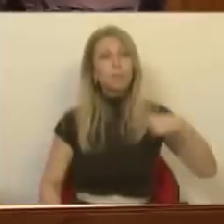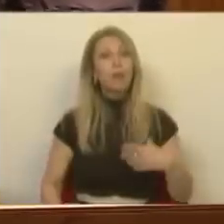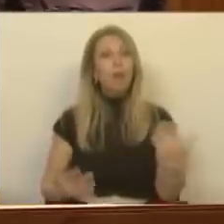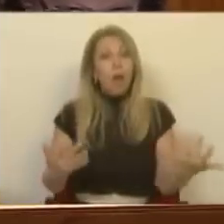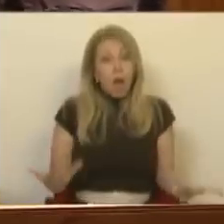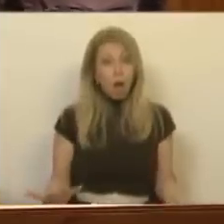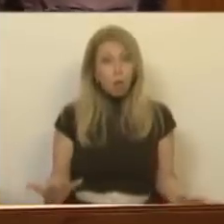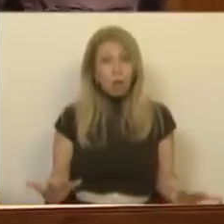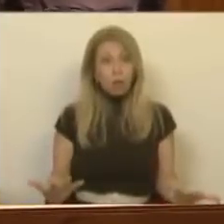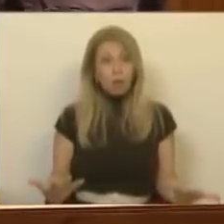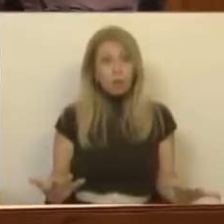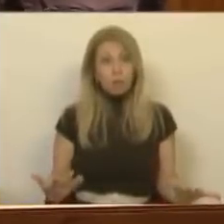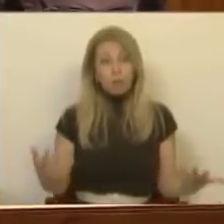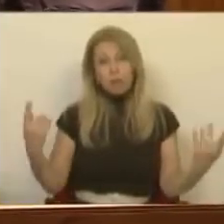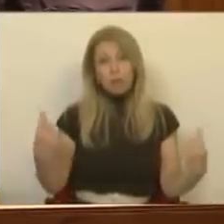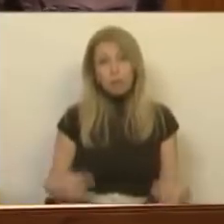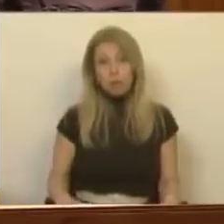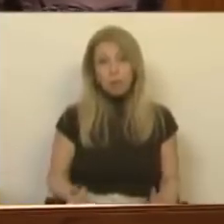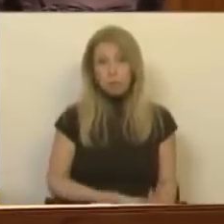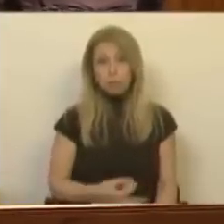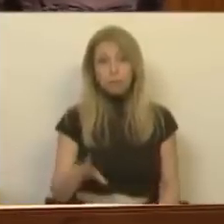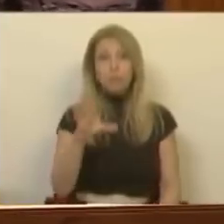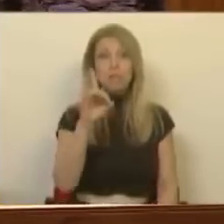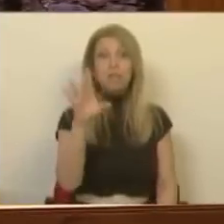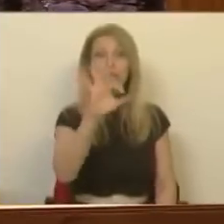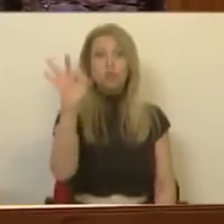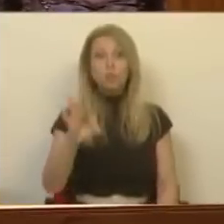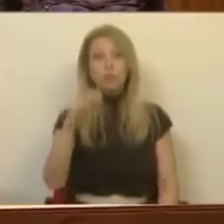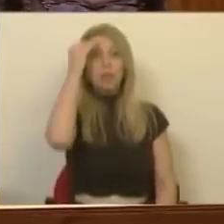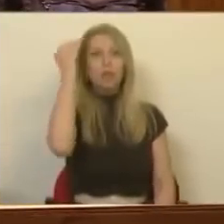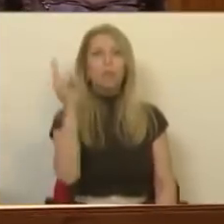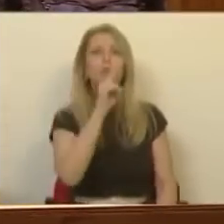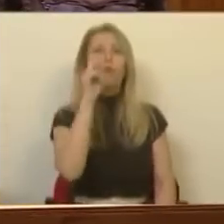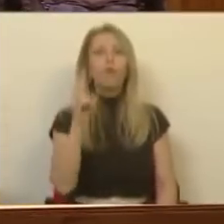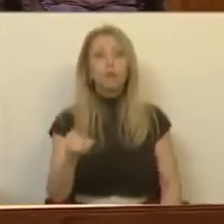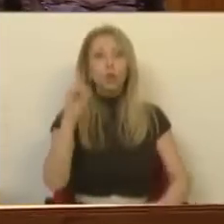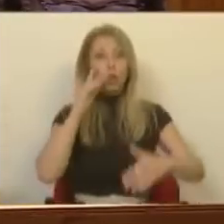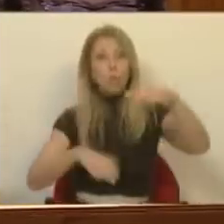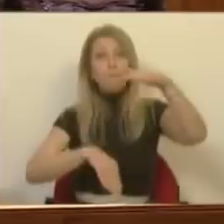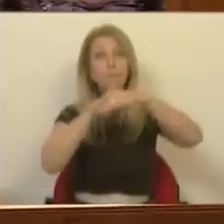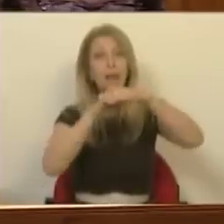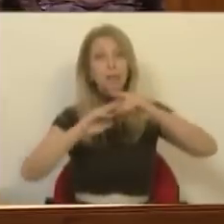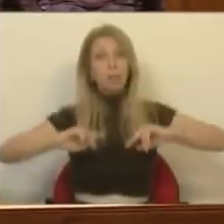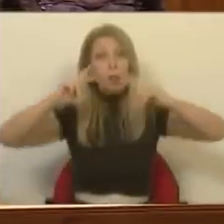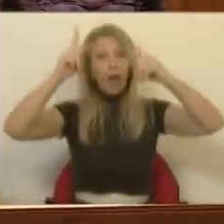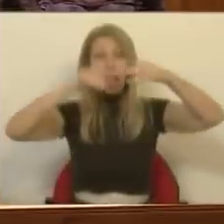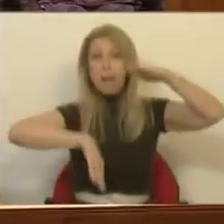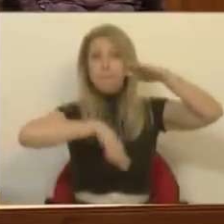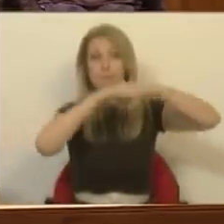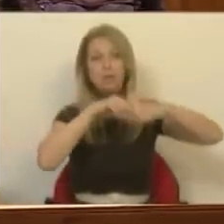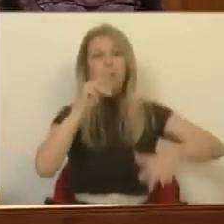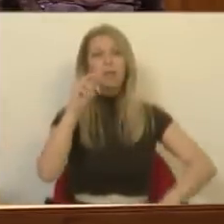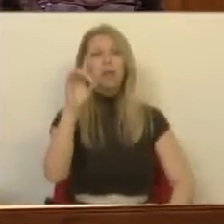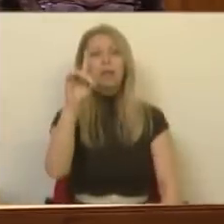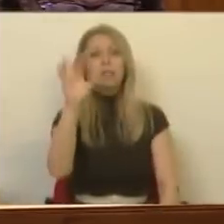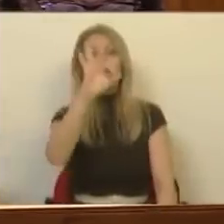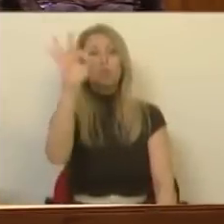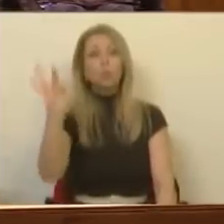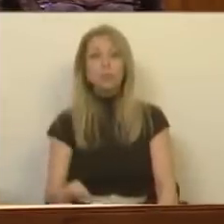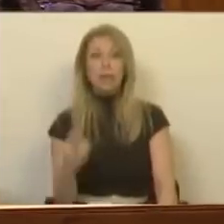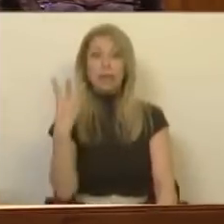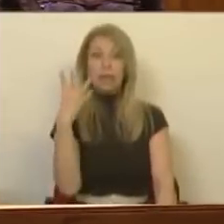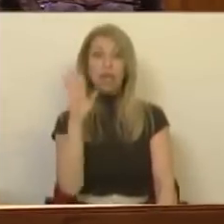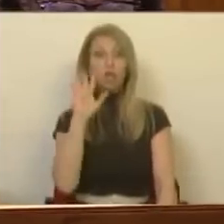neste momento já temos 16% dos professores no topo da carreira e 36% nos três